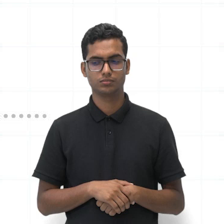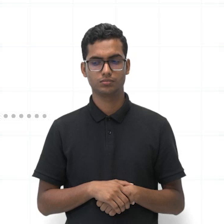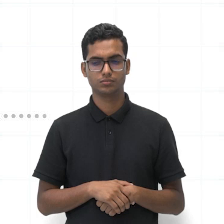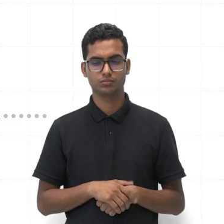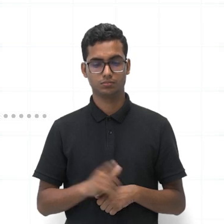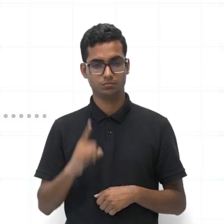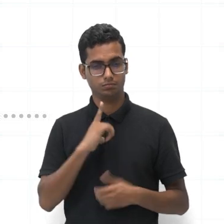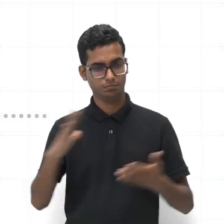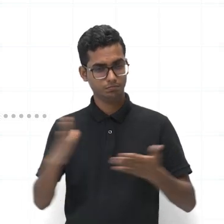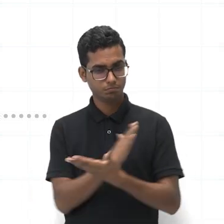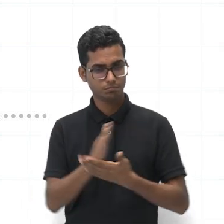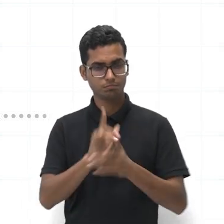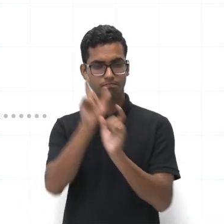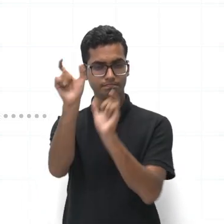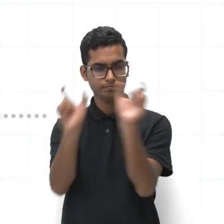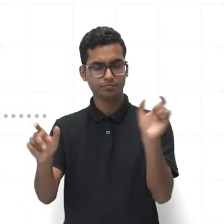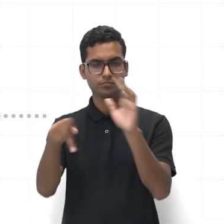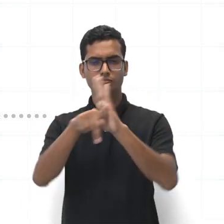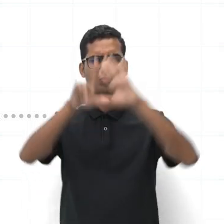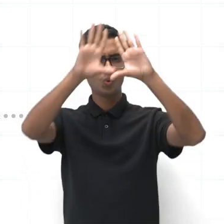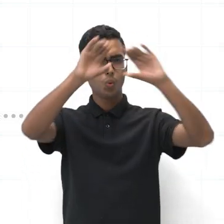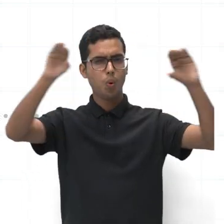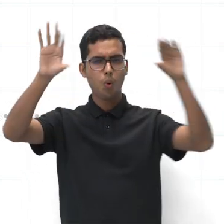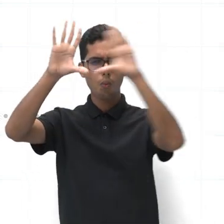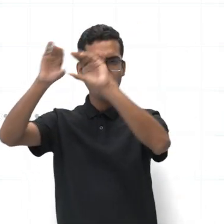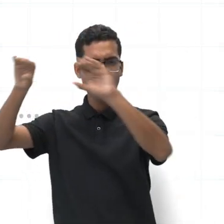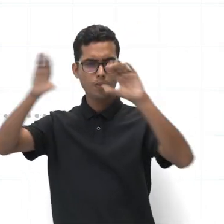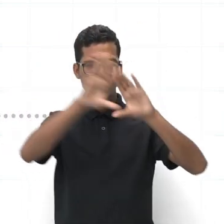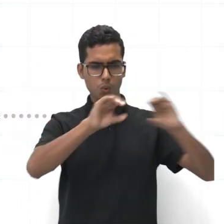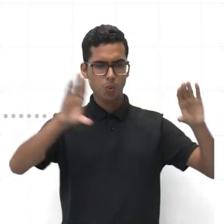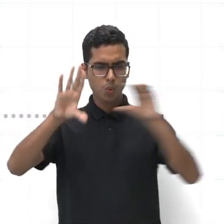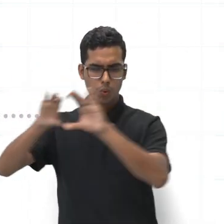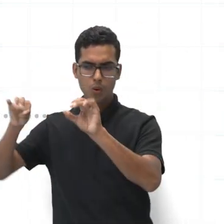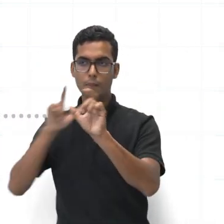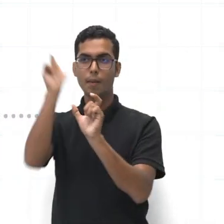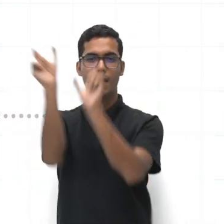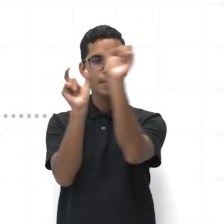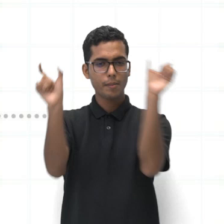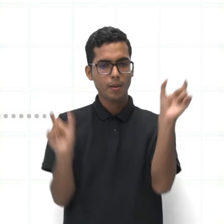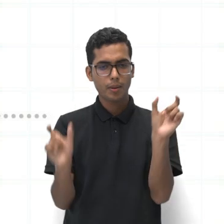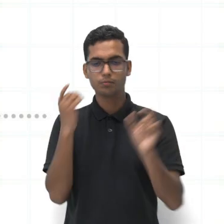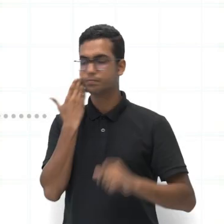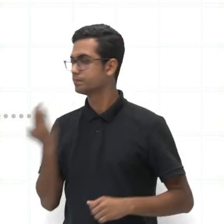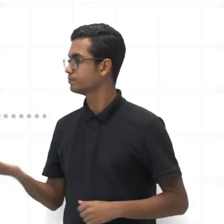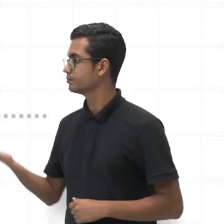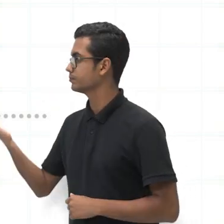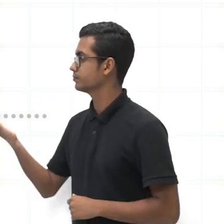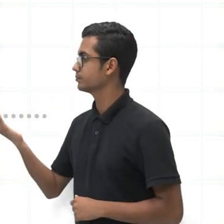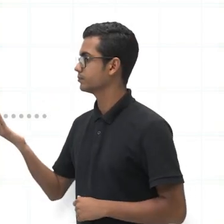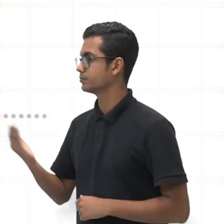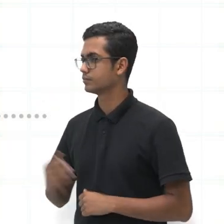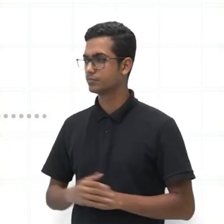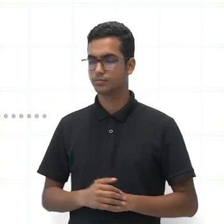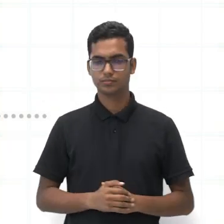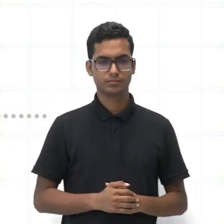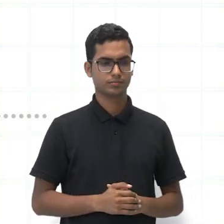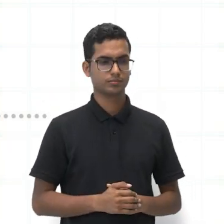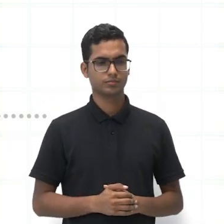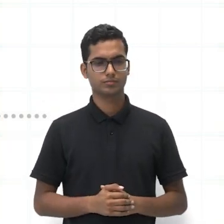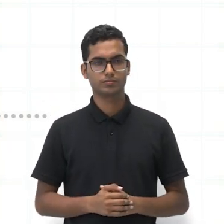algumas palavras dentro das nuvens, né? Eu tenho do, what, you, do, every